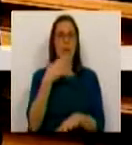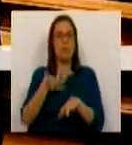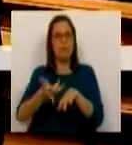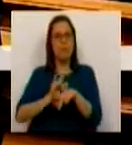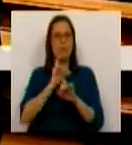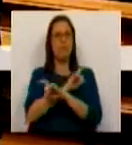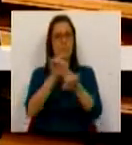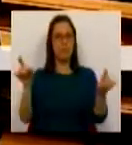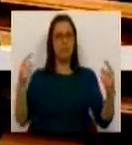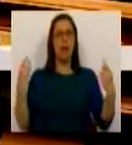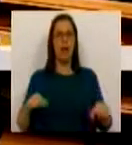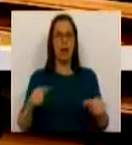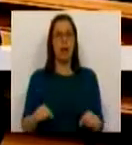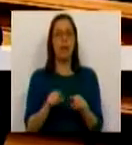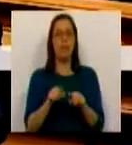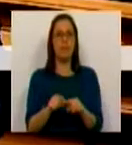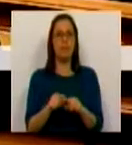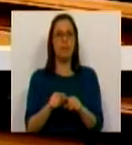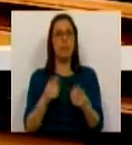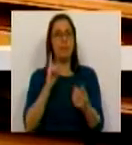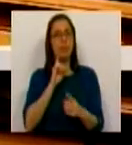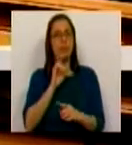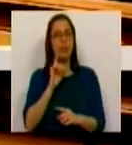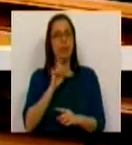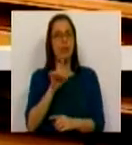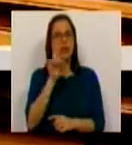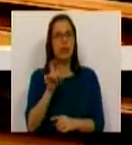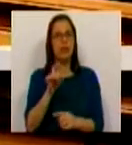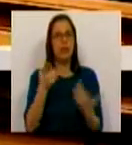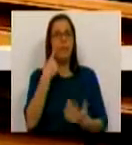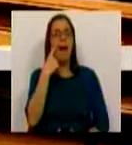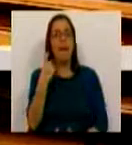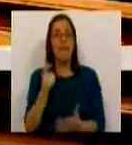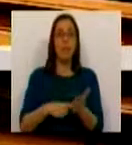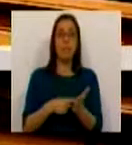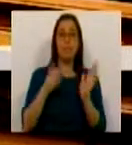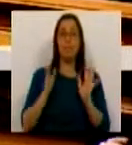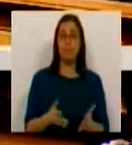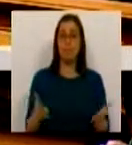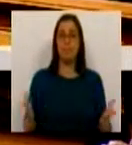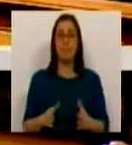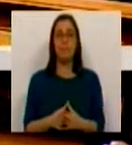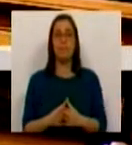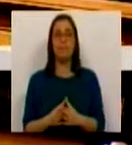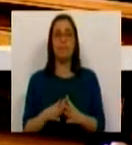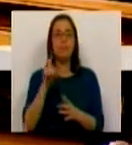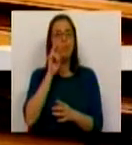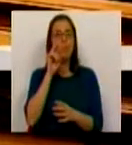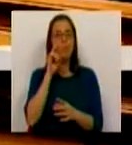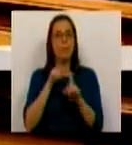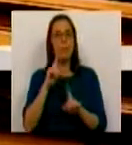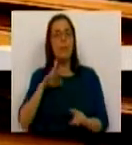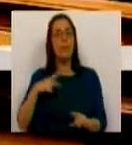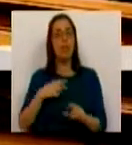sensibilizadas e alertadas para esta premente questão. Reconhecendo a necessidade de preservação